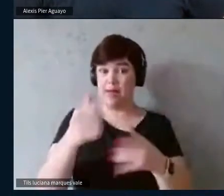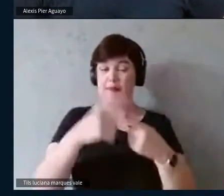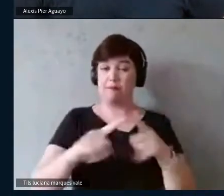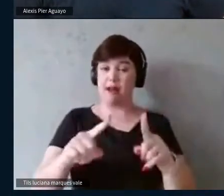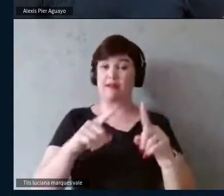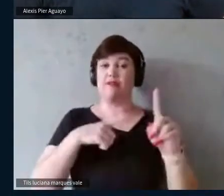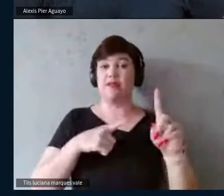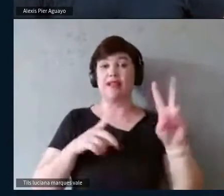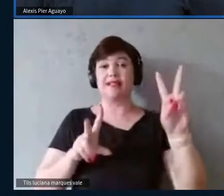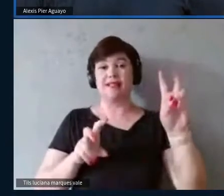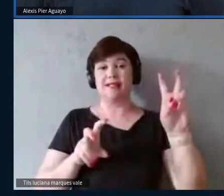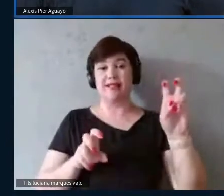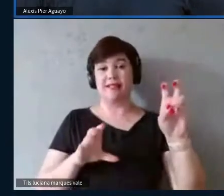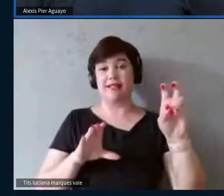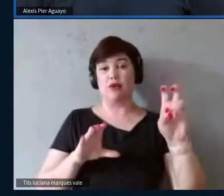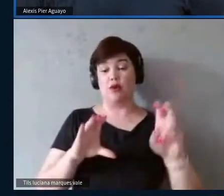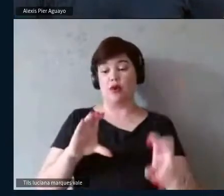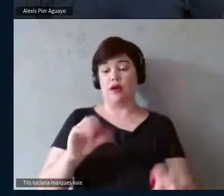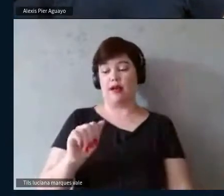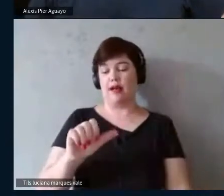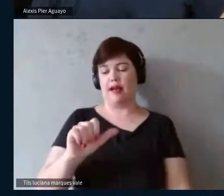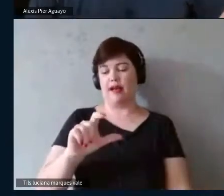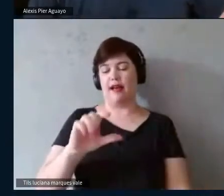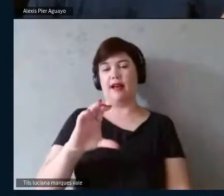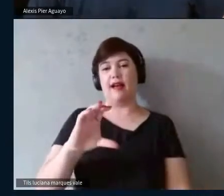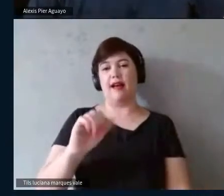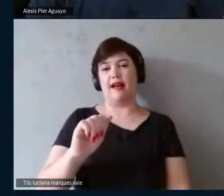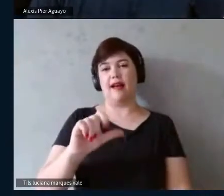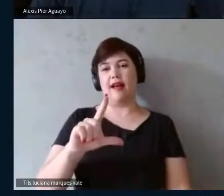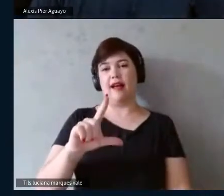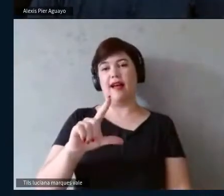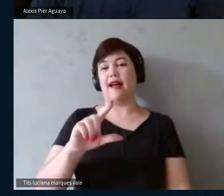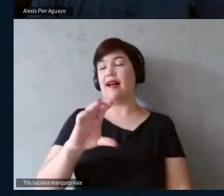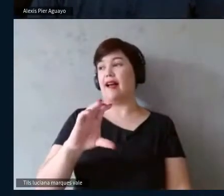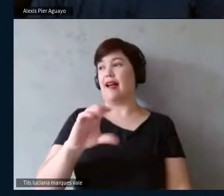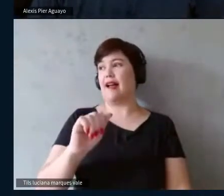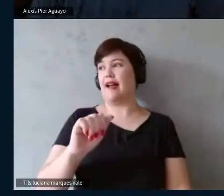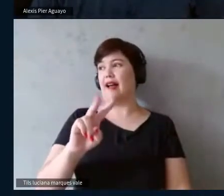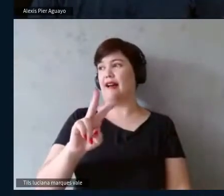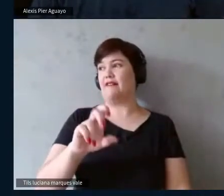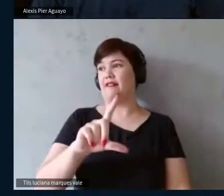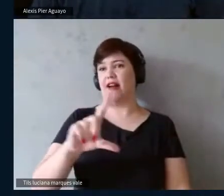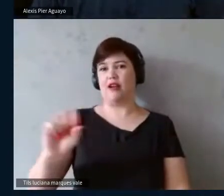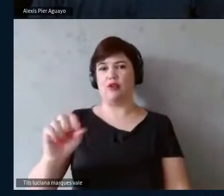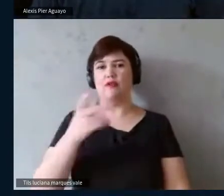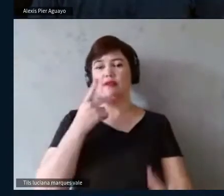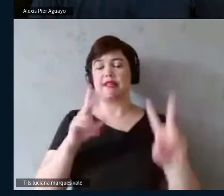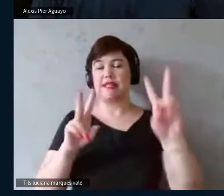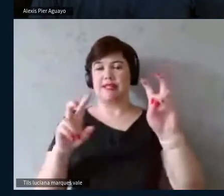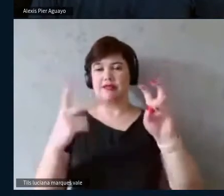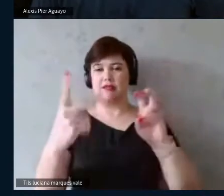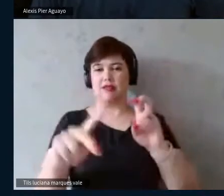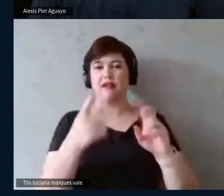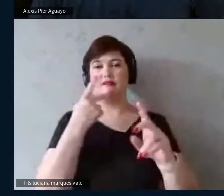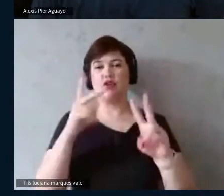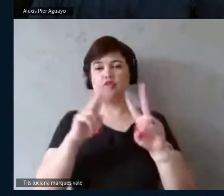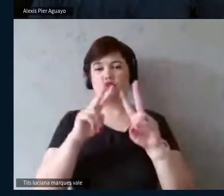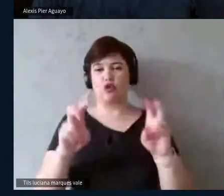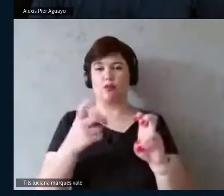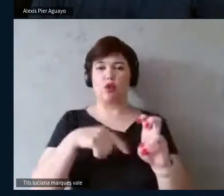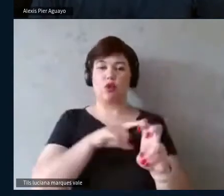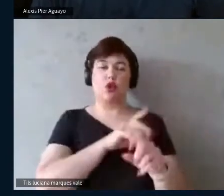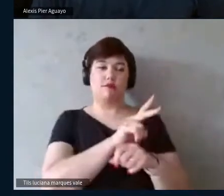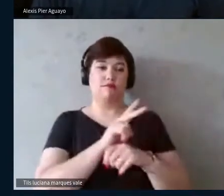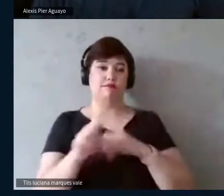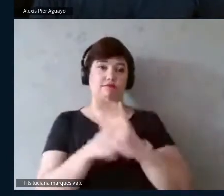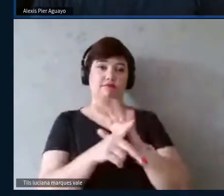citação da Cavallo dizendo sobre inato, na página 67. Você diz assim, a citação dela é de perfil cognitivo, tomamos emprestada